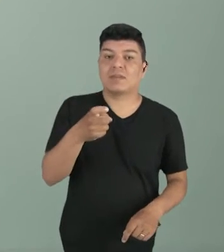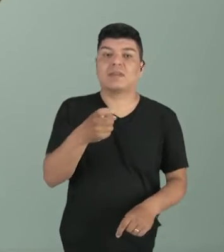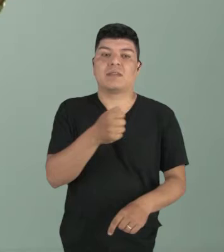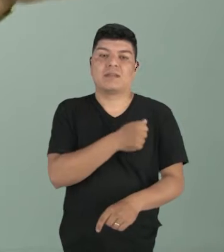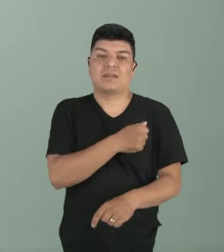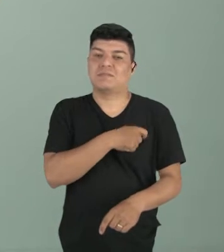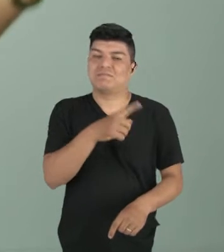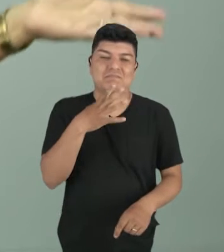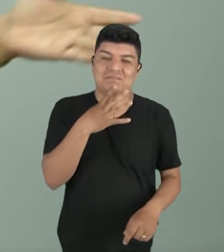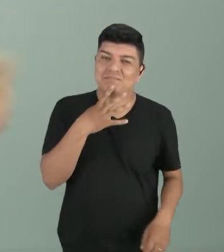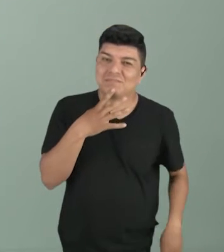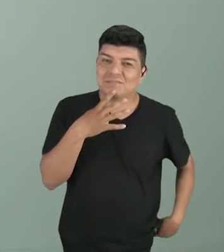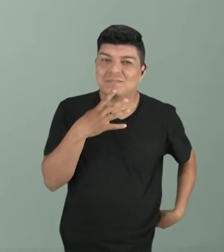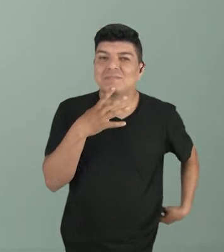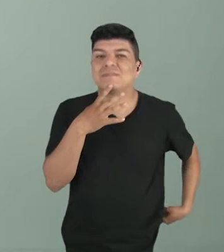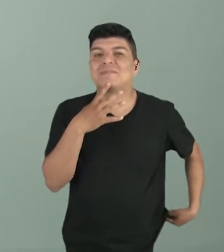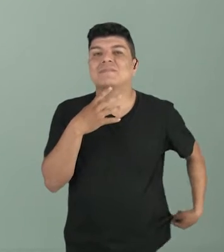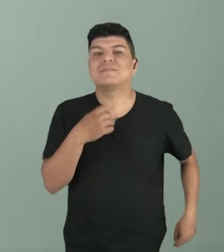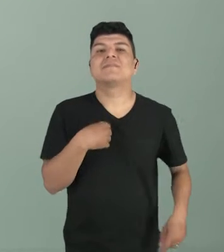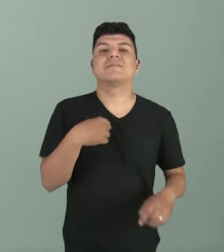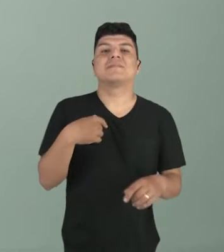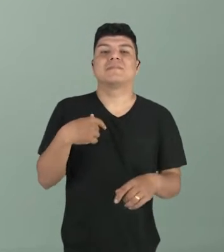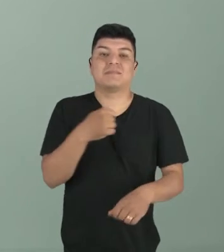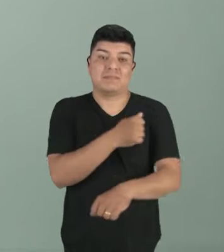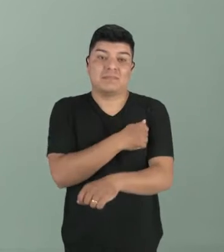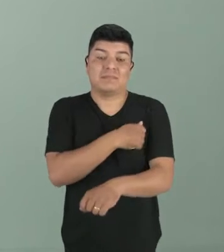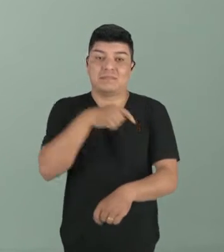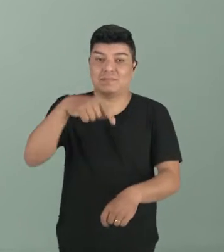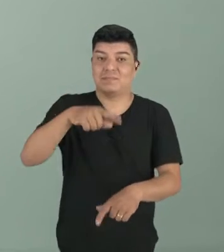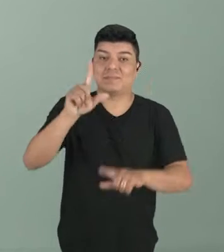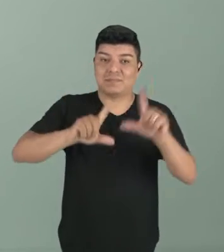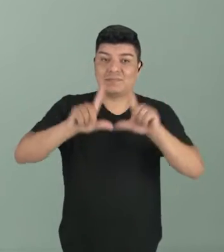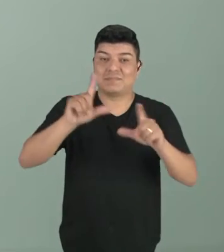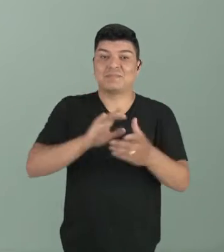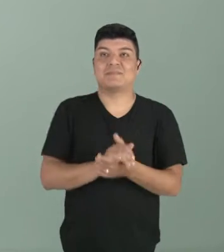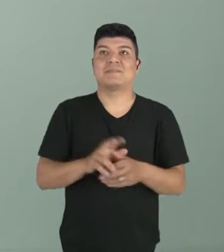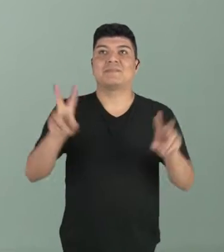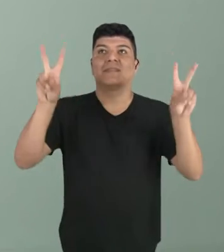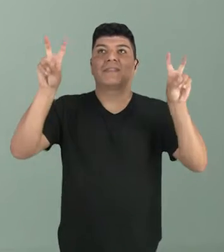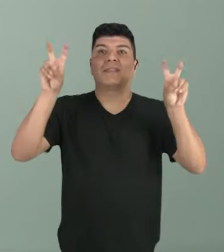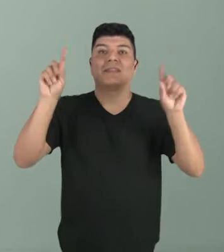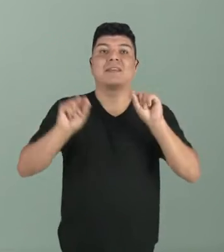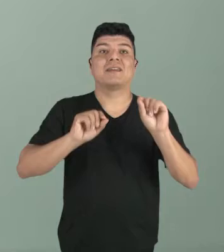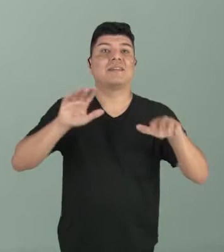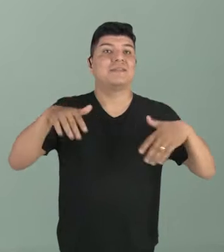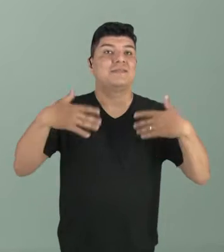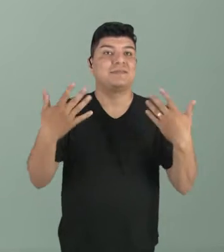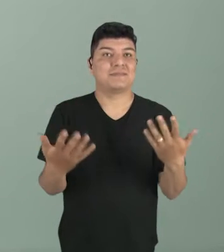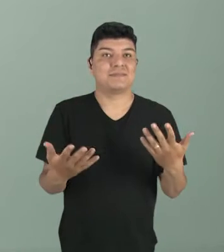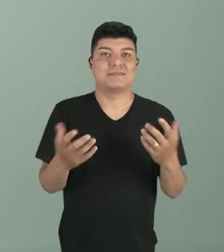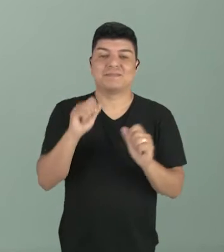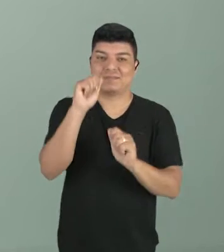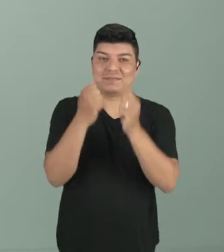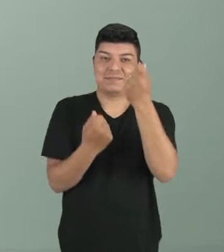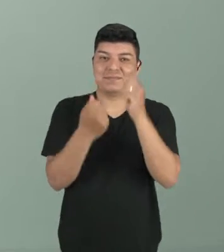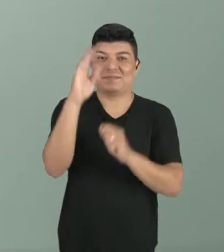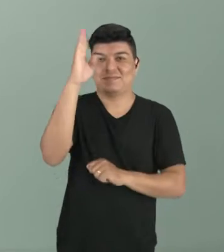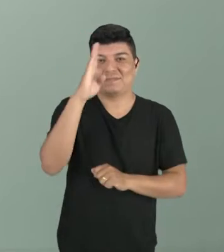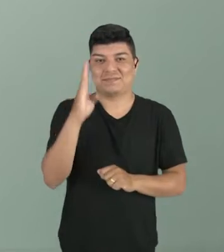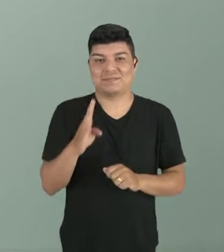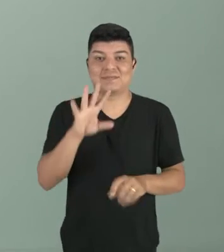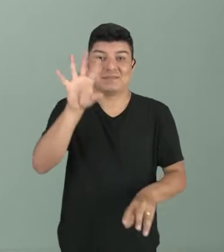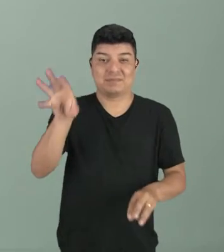nem me conhece ainda, mas é meu aluno aqui na TV. E hoje o tema da nossa aula é industrialização brasileira. Nós